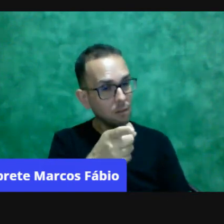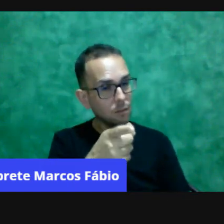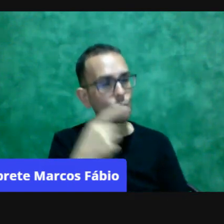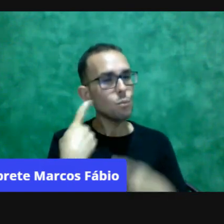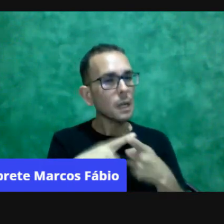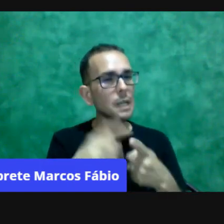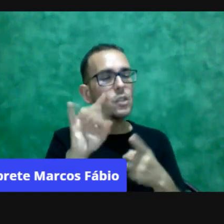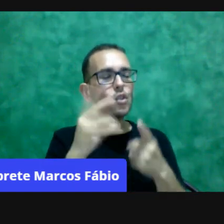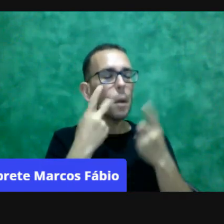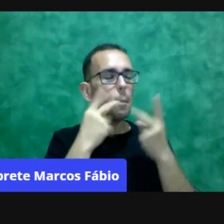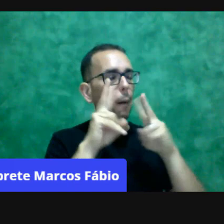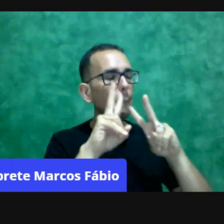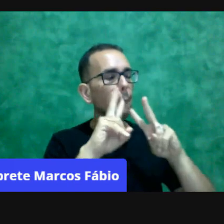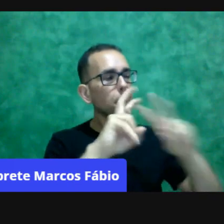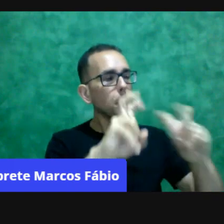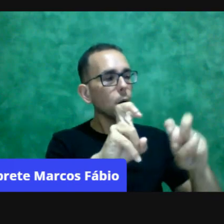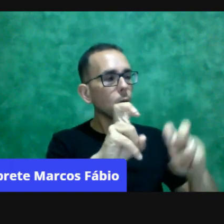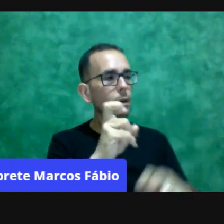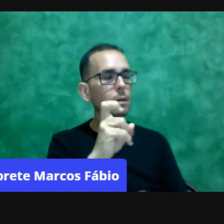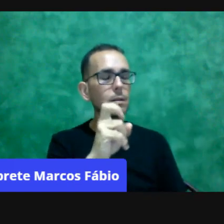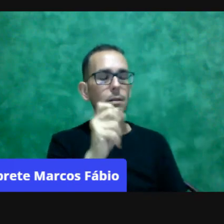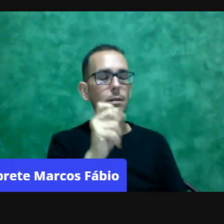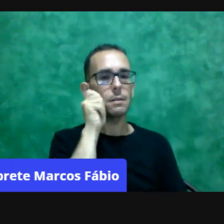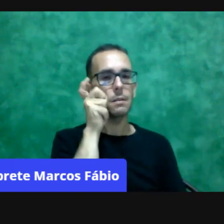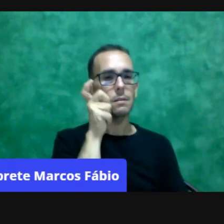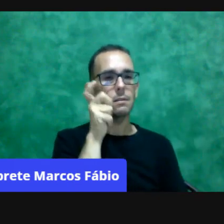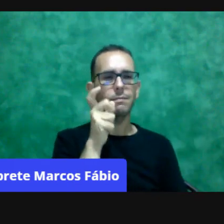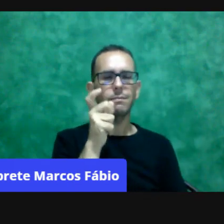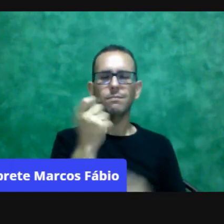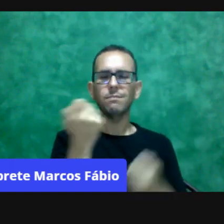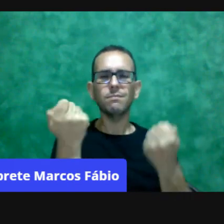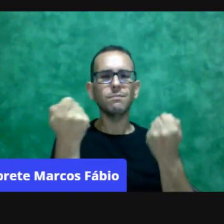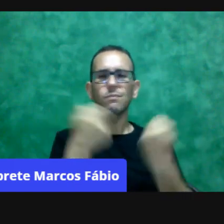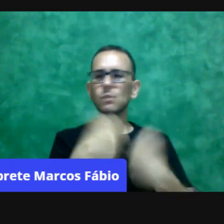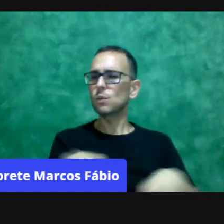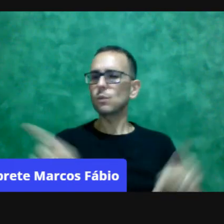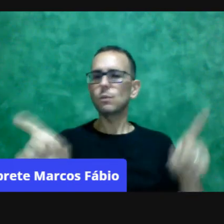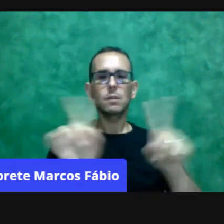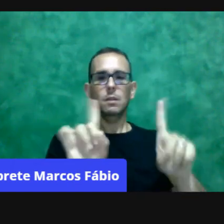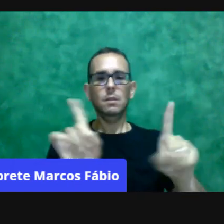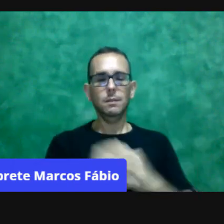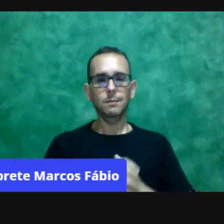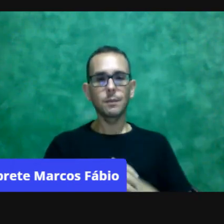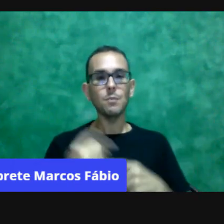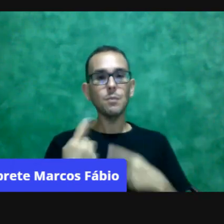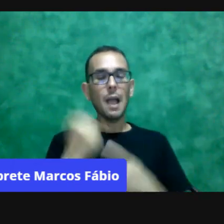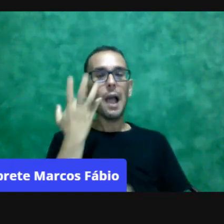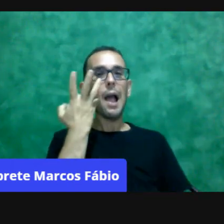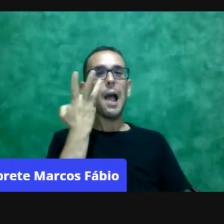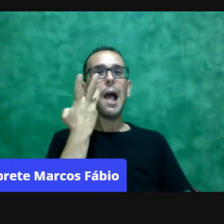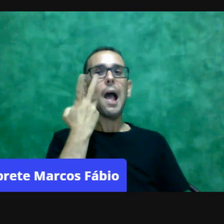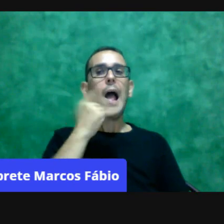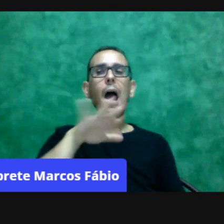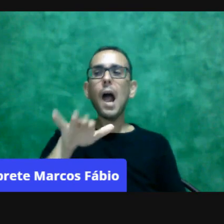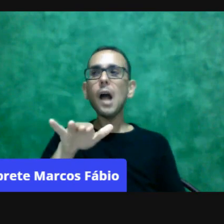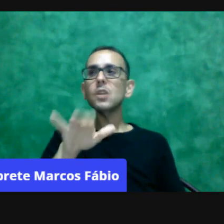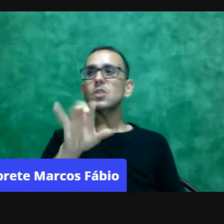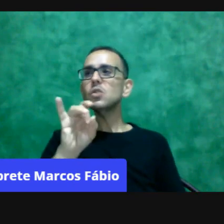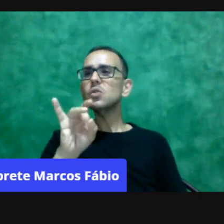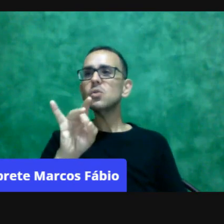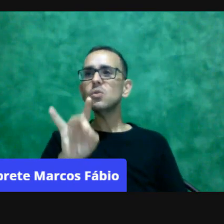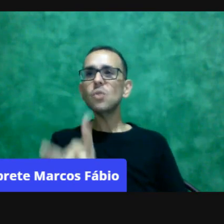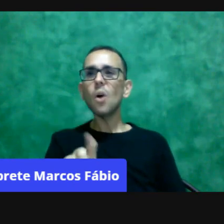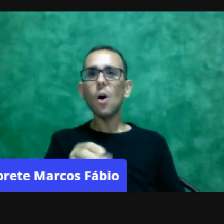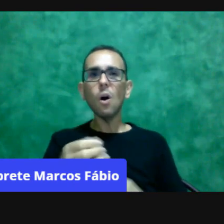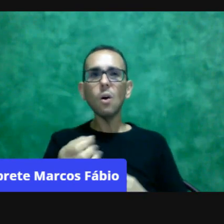para chamar atenção, ele já não se torna necessário, porque a criança já está sendo chamada, ela só tem aquele estímulo na frente